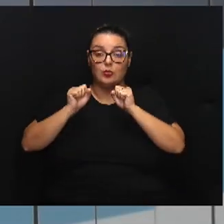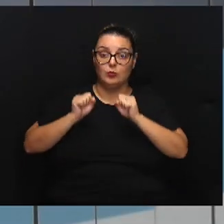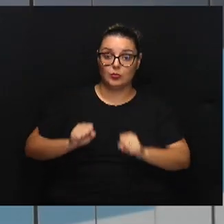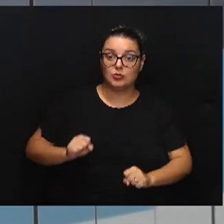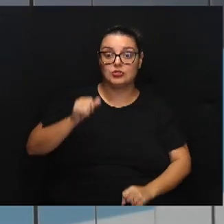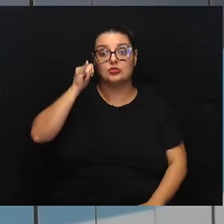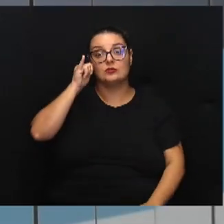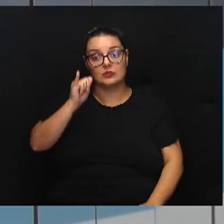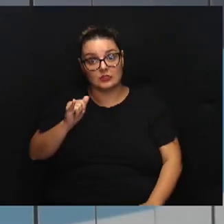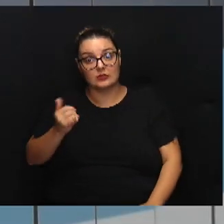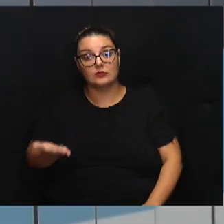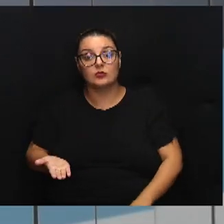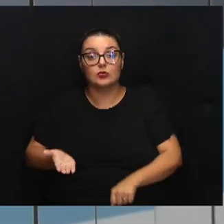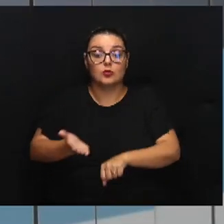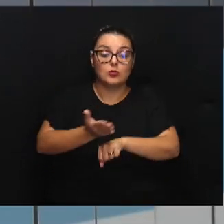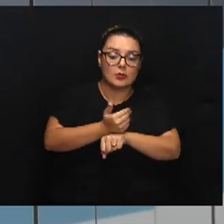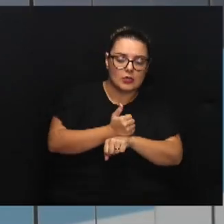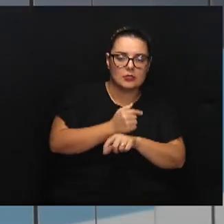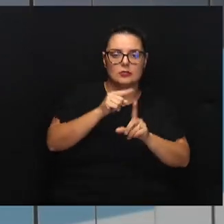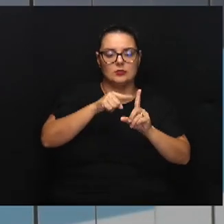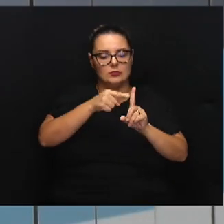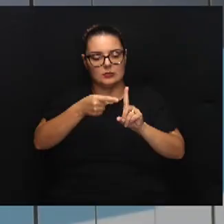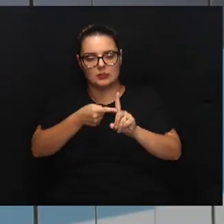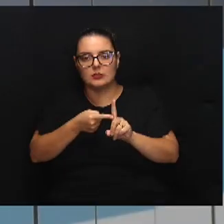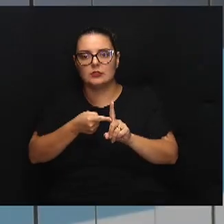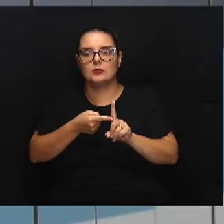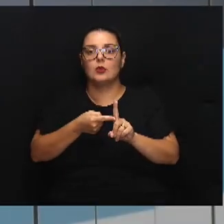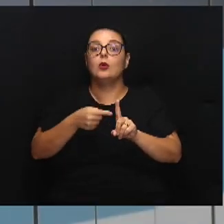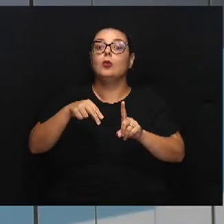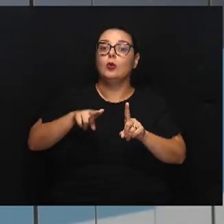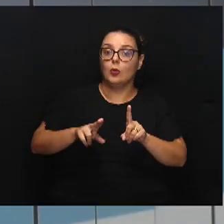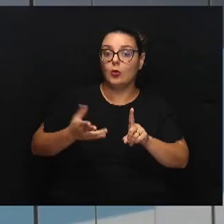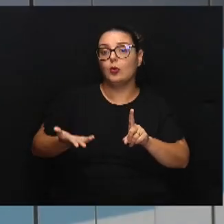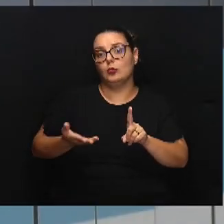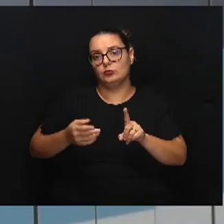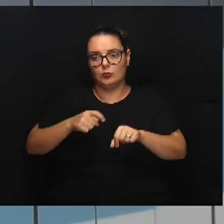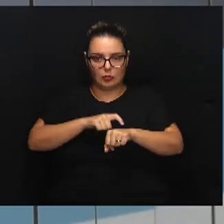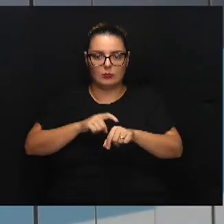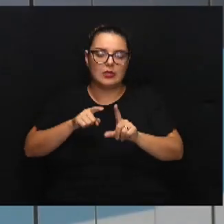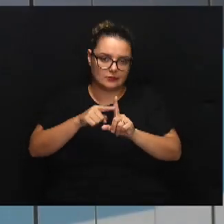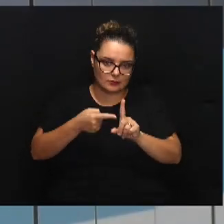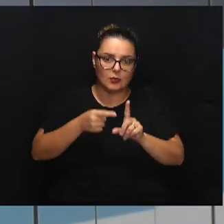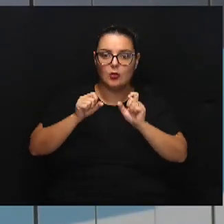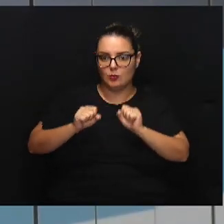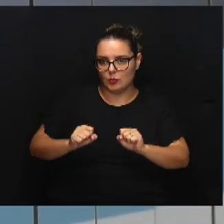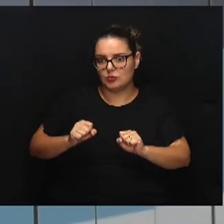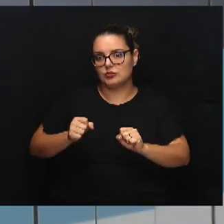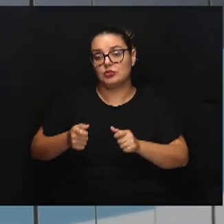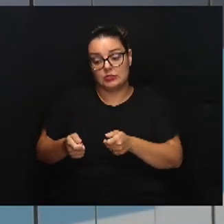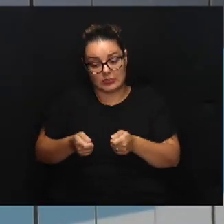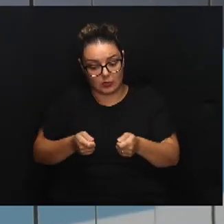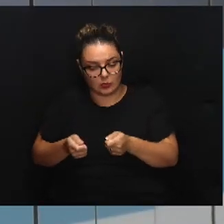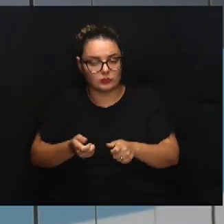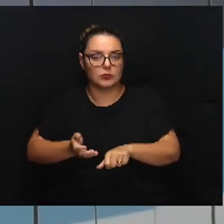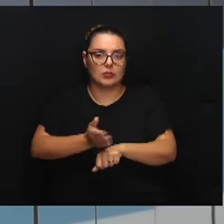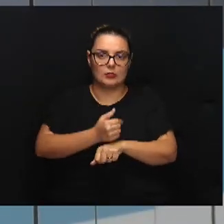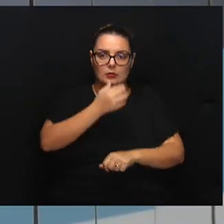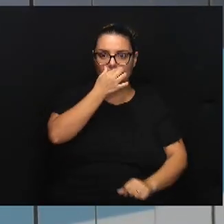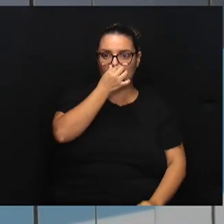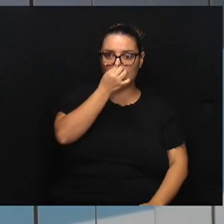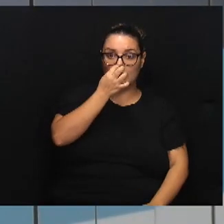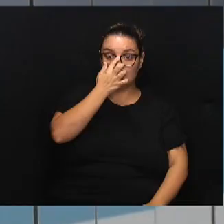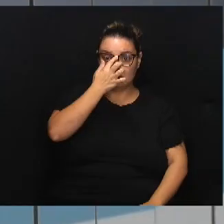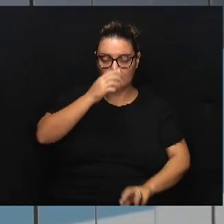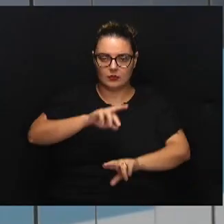sido evitadas durante a gestação ou até mesmo antes da gestação, condições que poderiam ter sido controladas. Muitas dessas